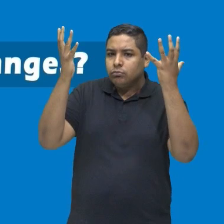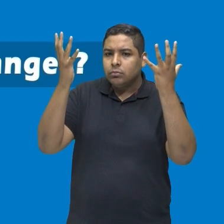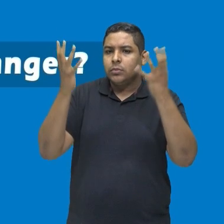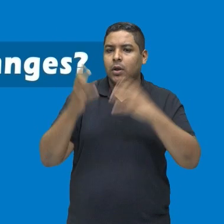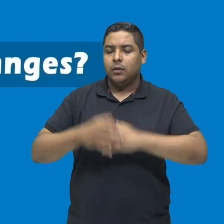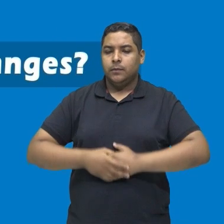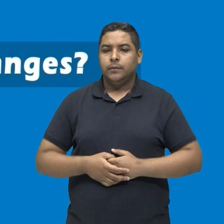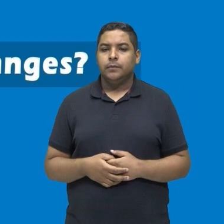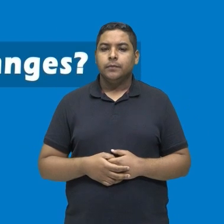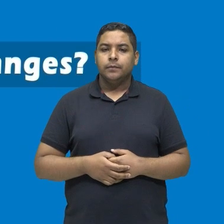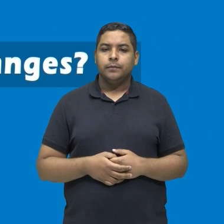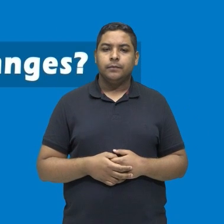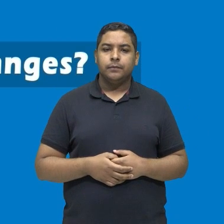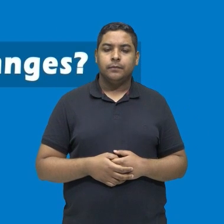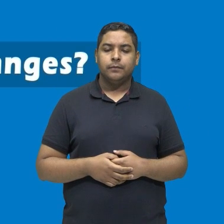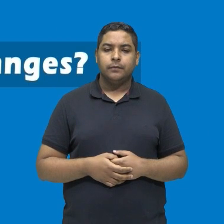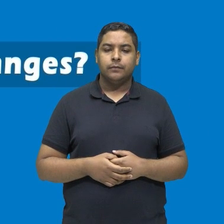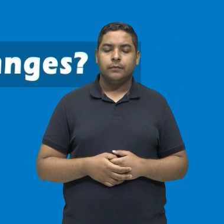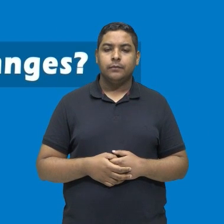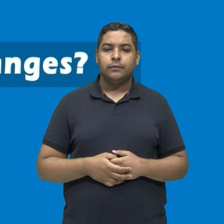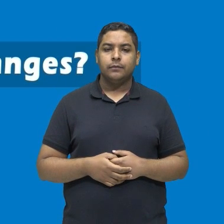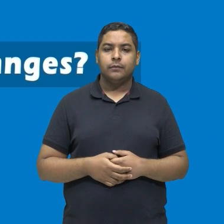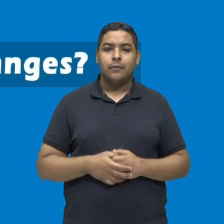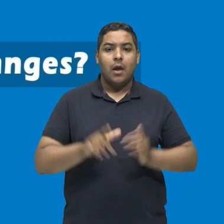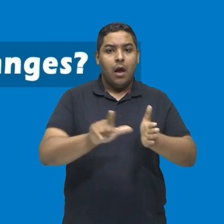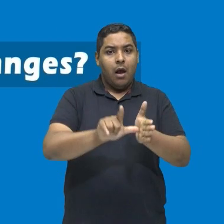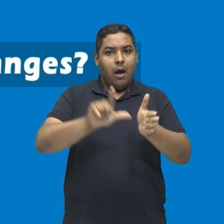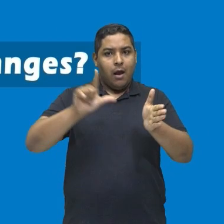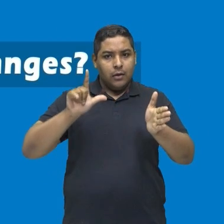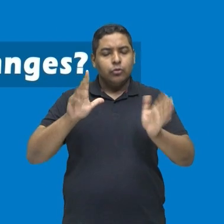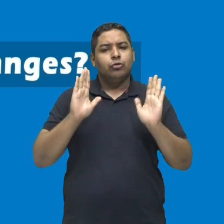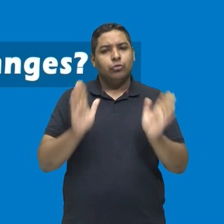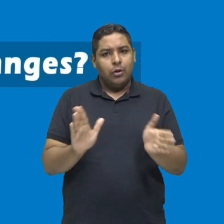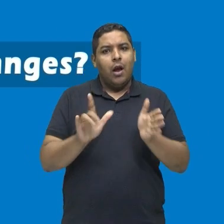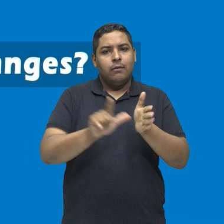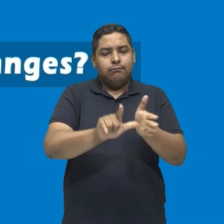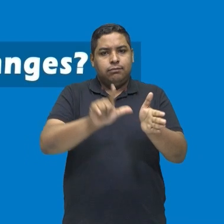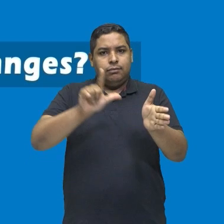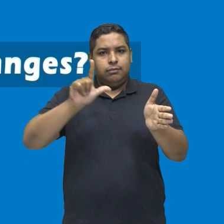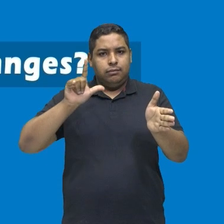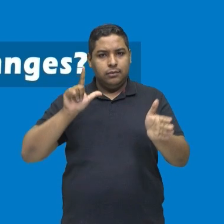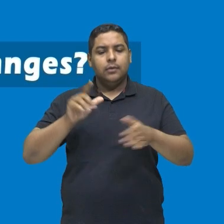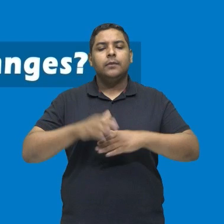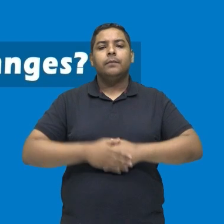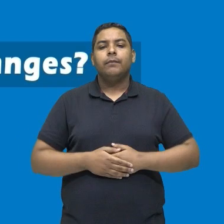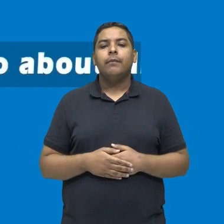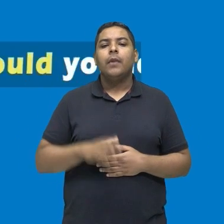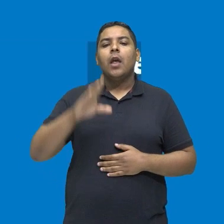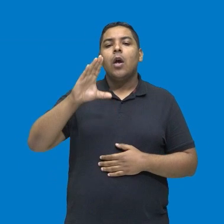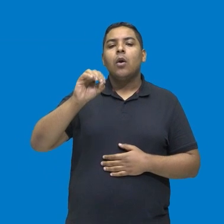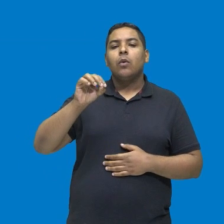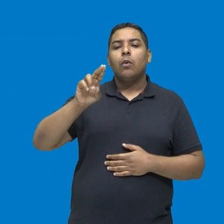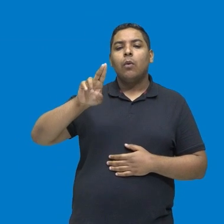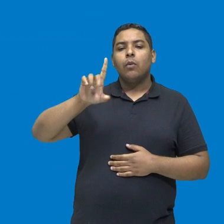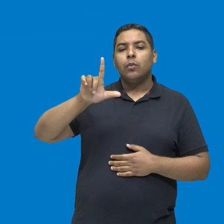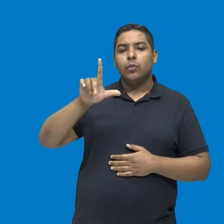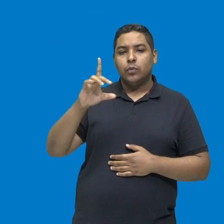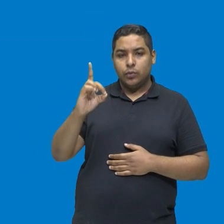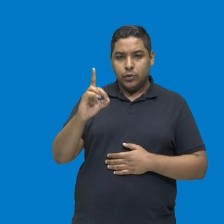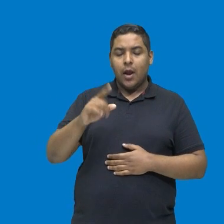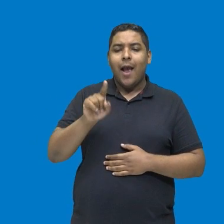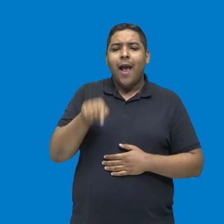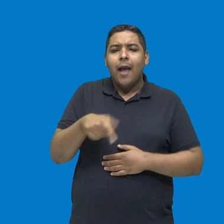utilizo could. De antemão, eu já adianto então, né, que could ele é uma forma educada de se dirigir a